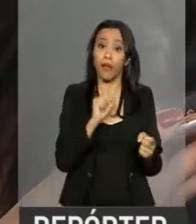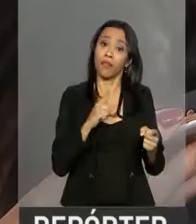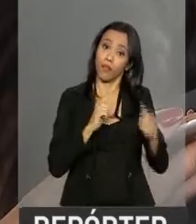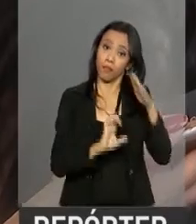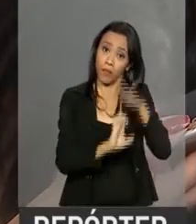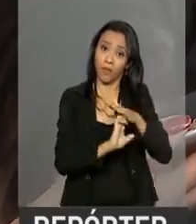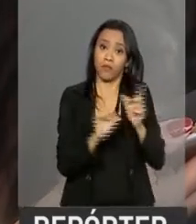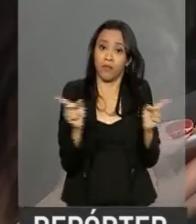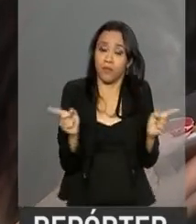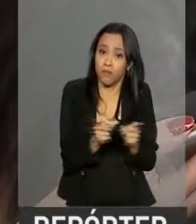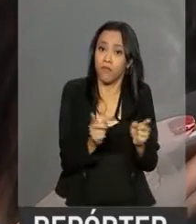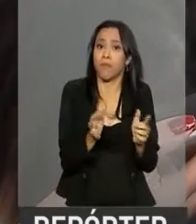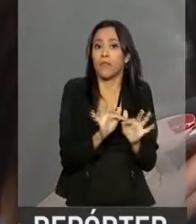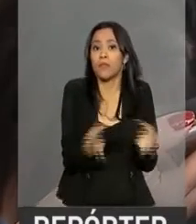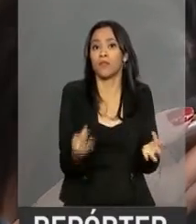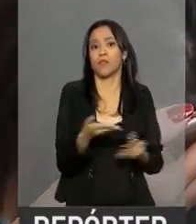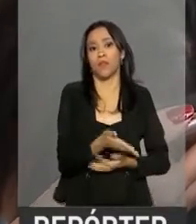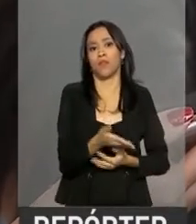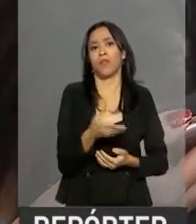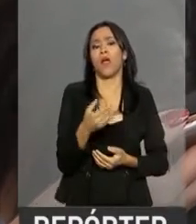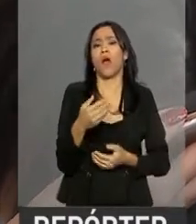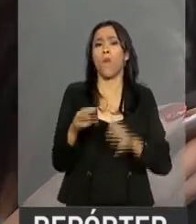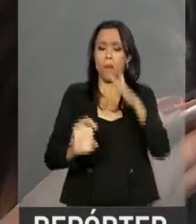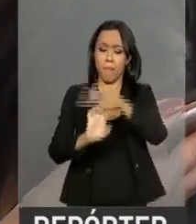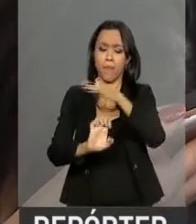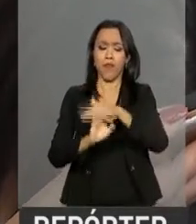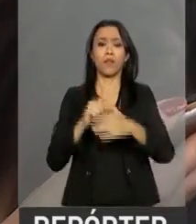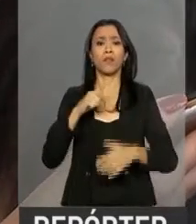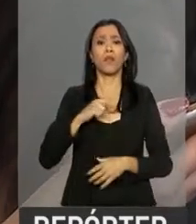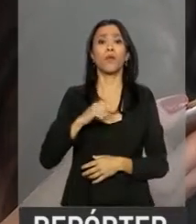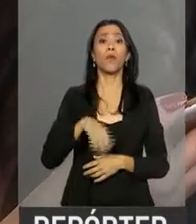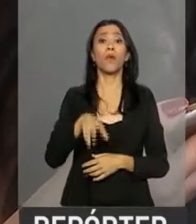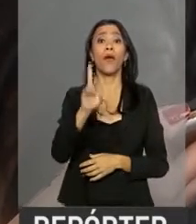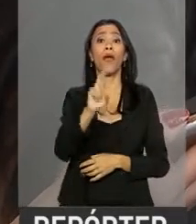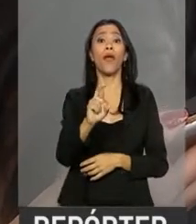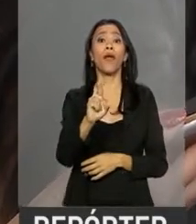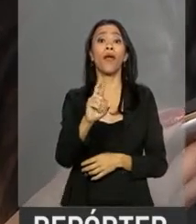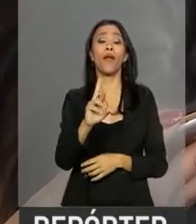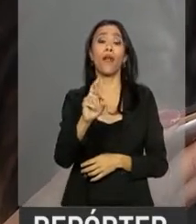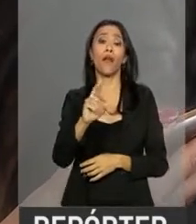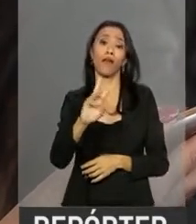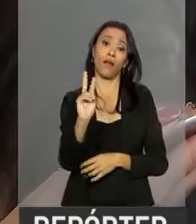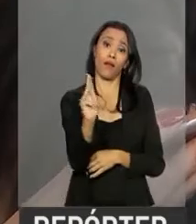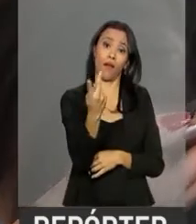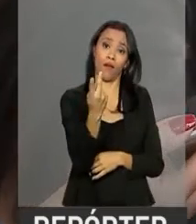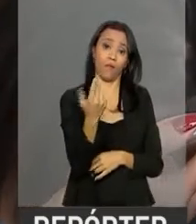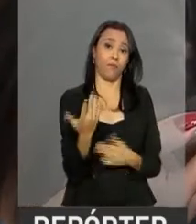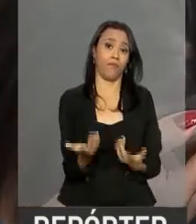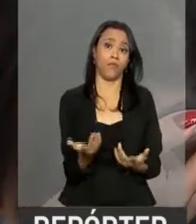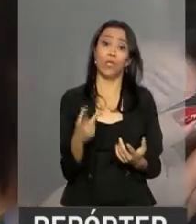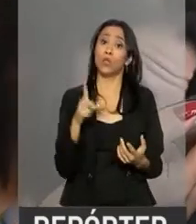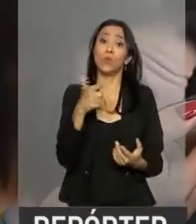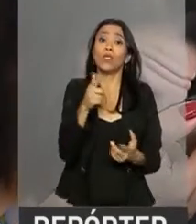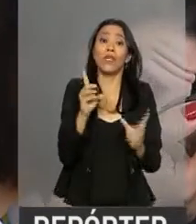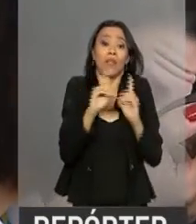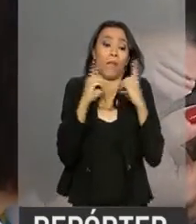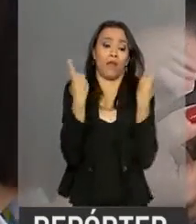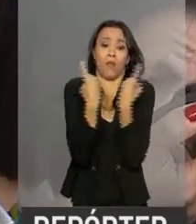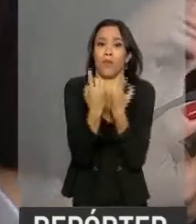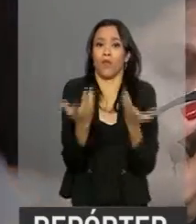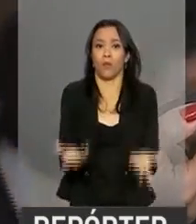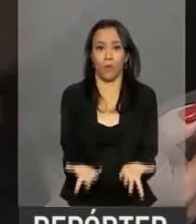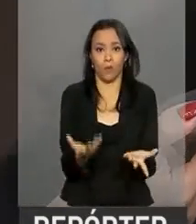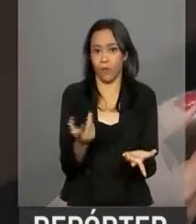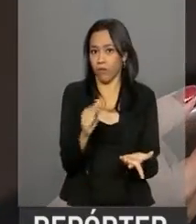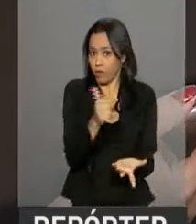Então, uma grande empresa tem um RH. Pequena empresa não tem nem departamento pessoal. Quem cuida da vida dele é o